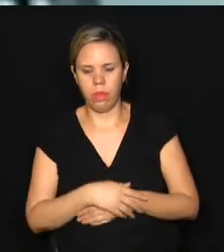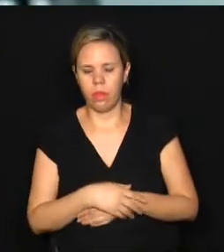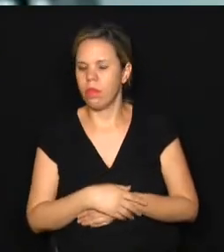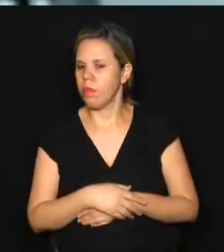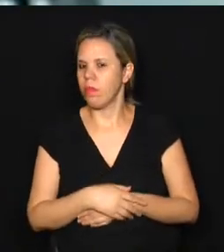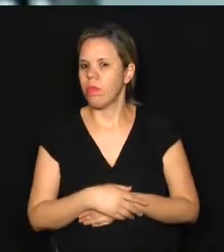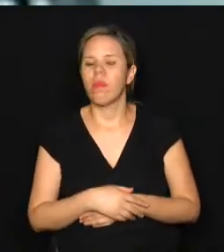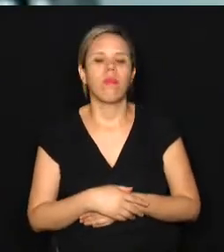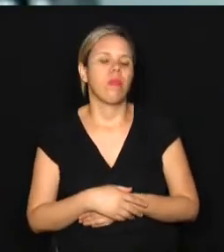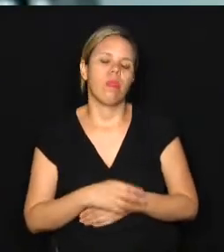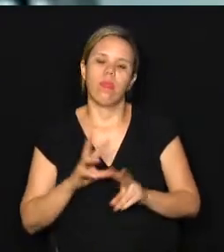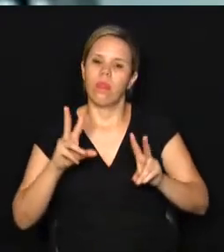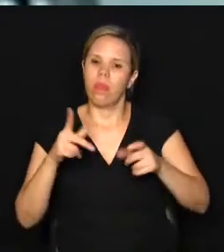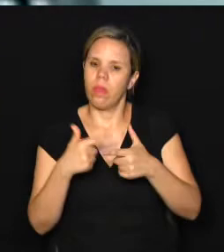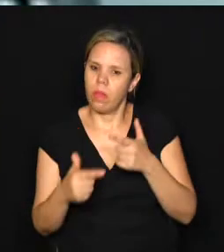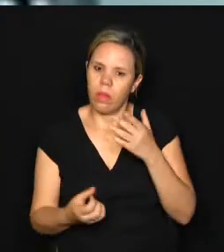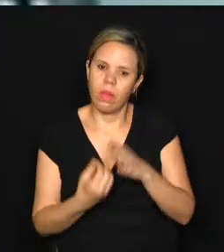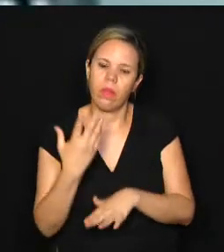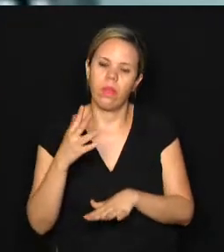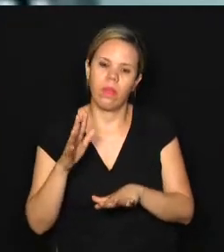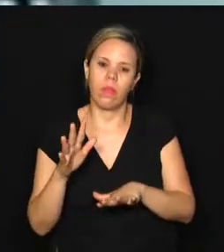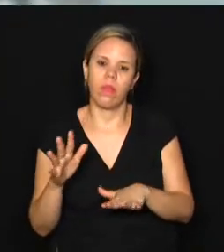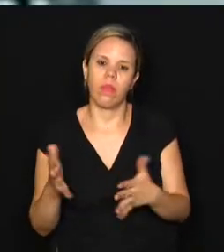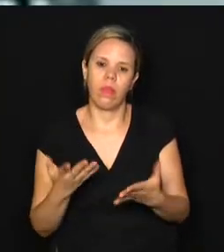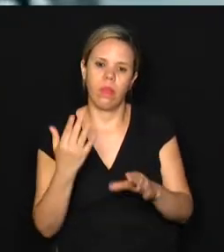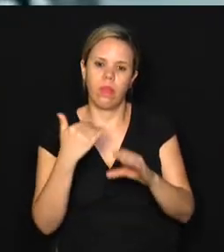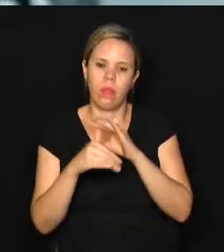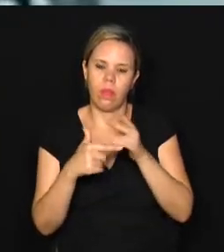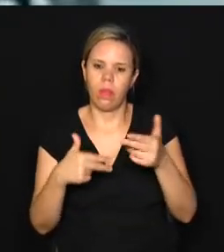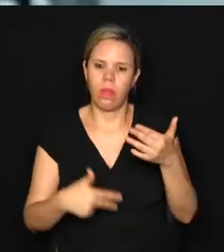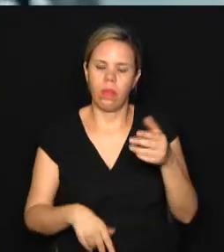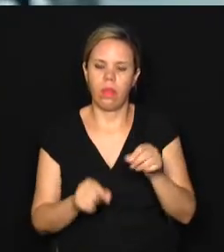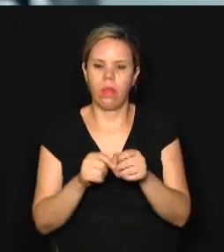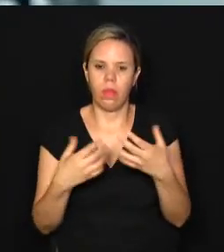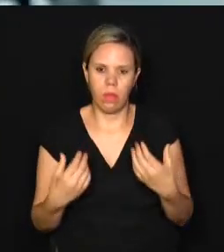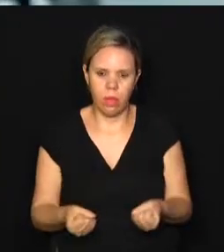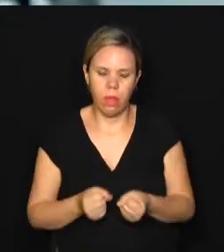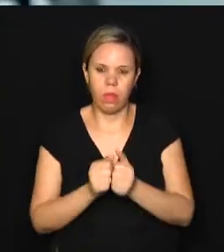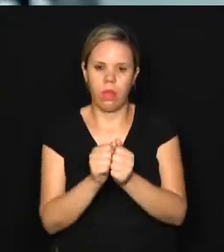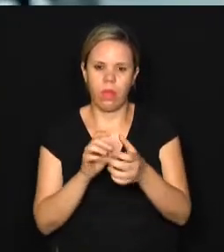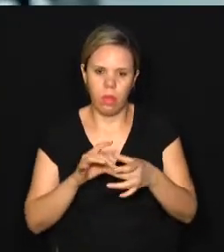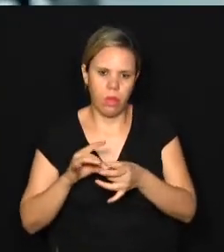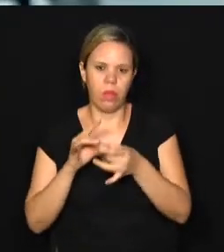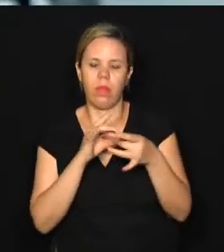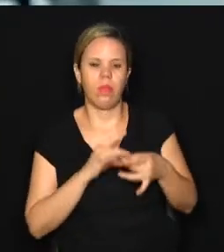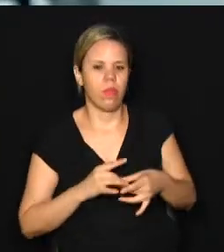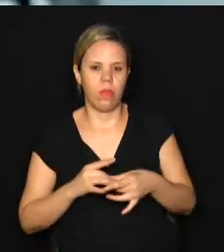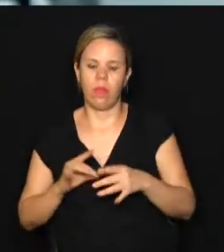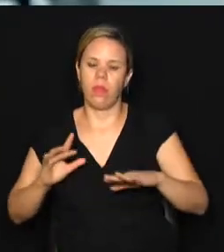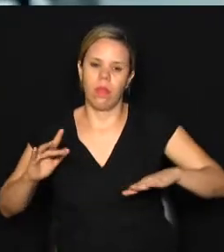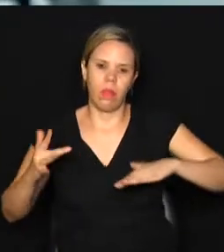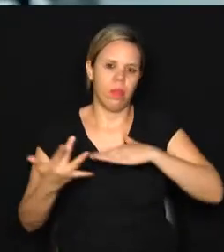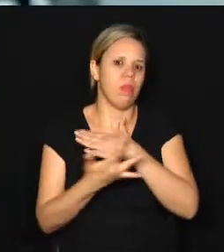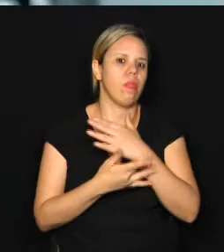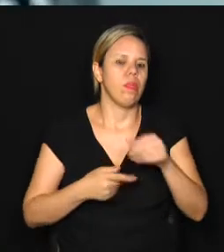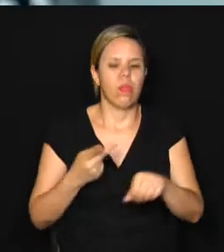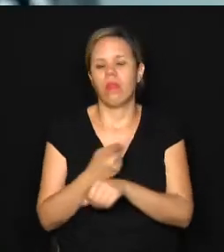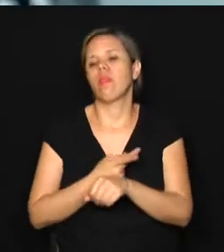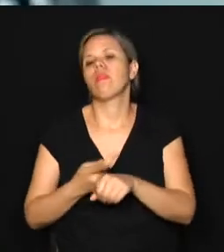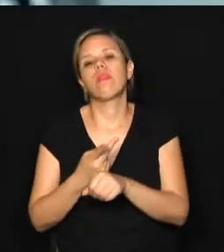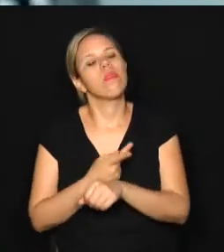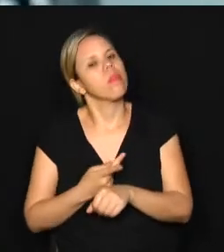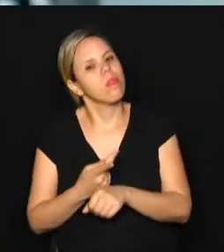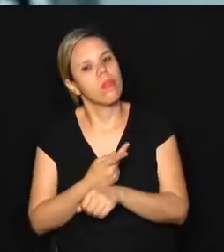essas questões, para alimentar os sites, para alimentar, vamos juntar, vamos se unir nas redes, vamos procurar uns aos